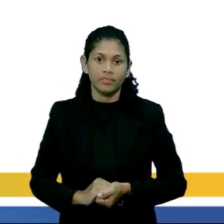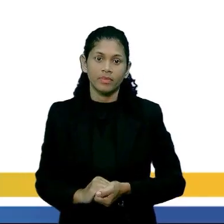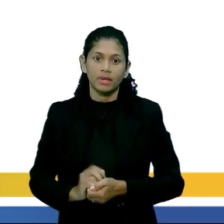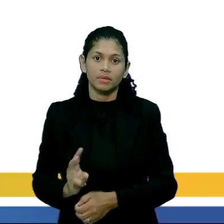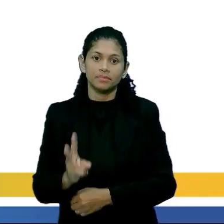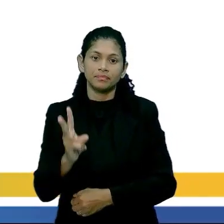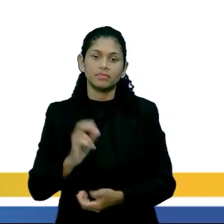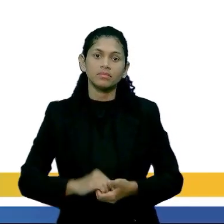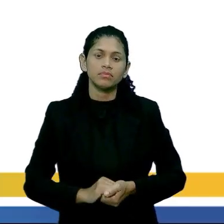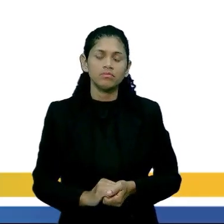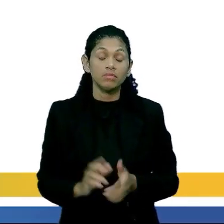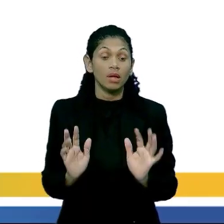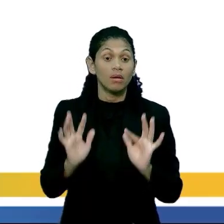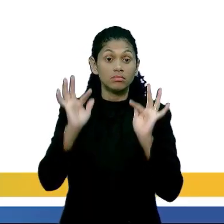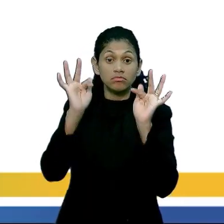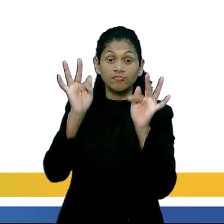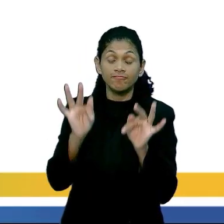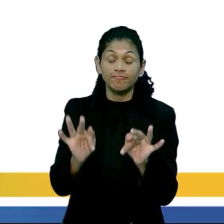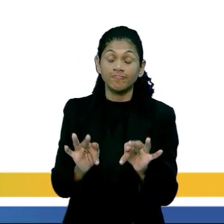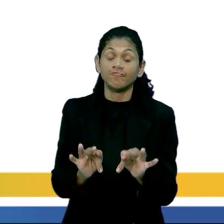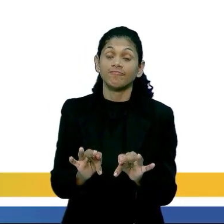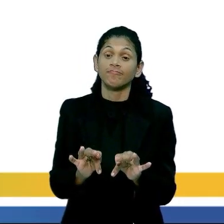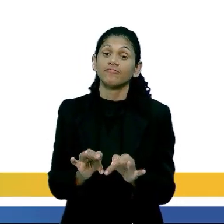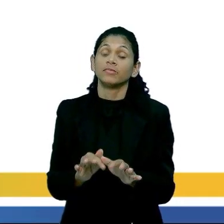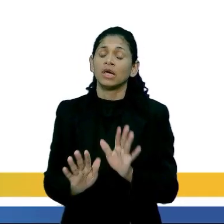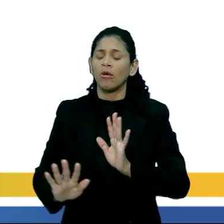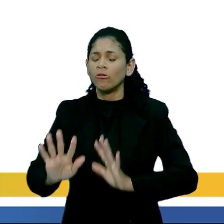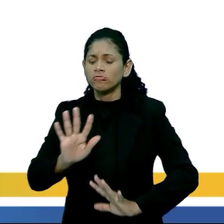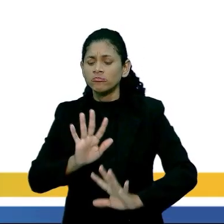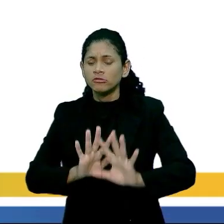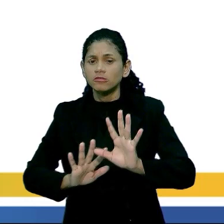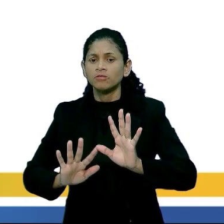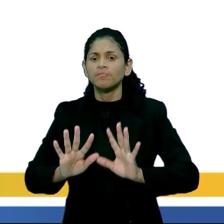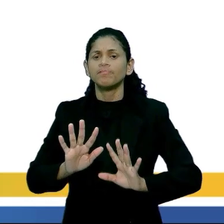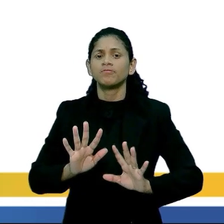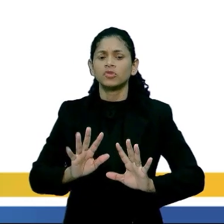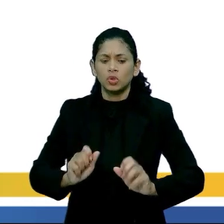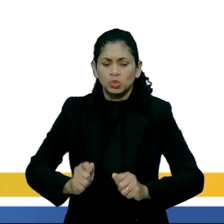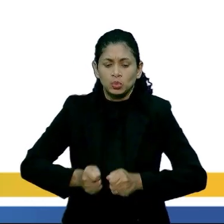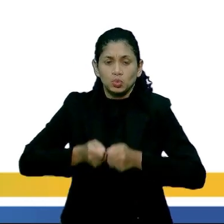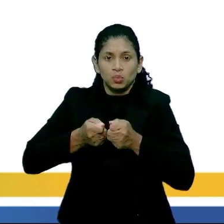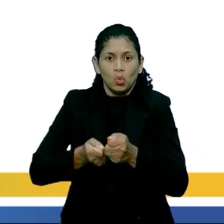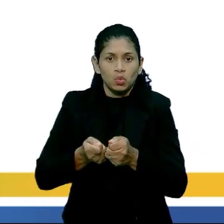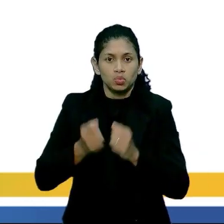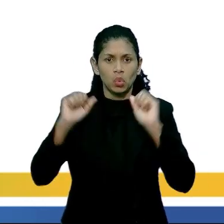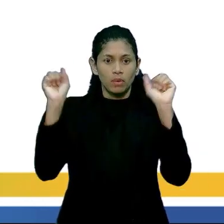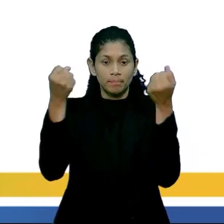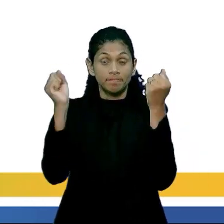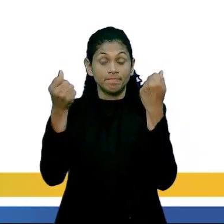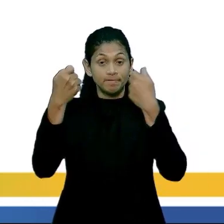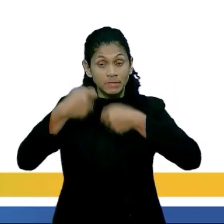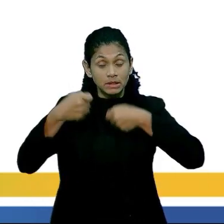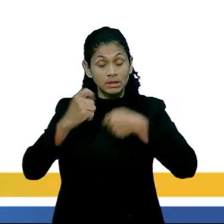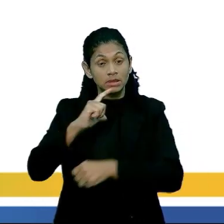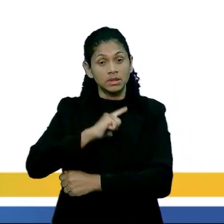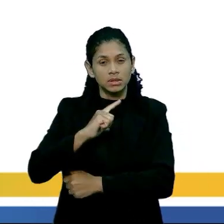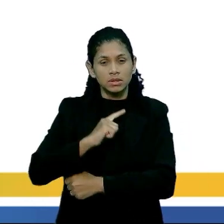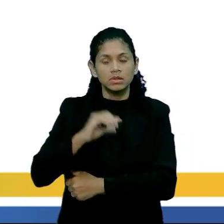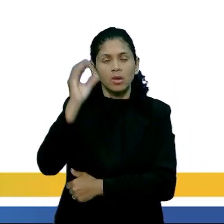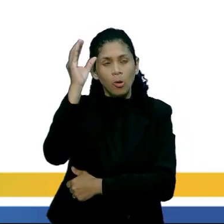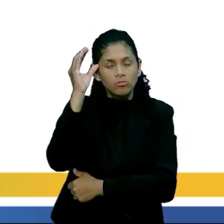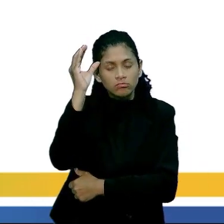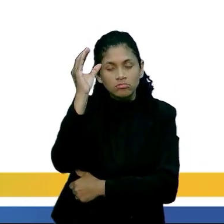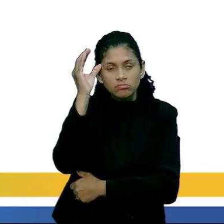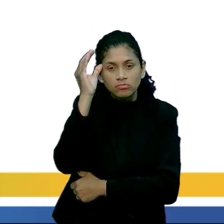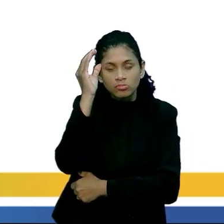Resolutiva. Por fim, para minimizar danos em treinamento ao esforço físico, o primeiro passo é ter consciência da importância de ter